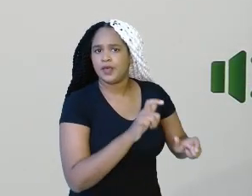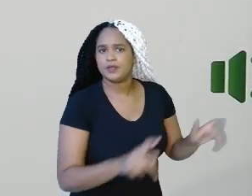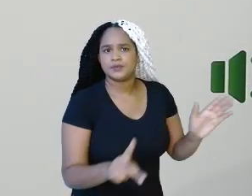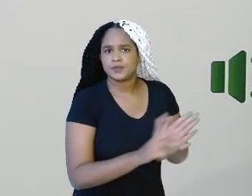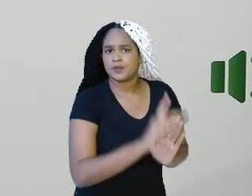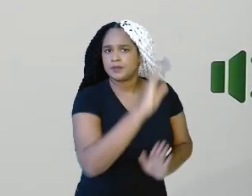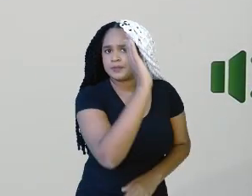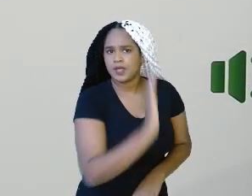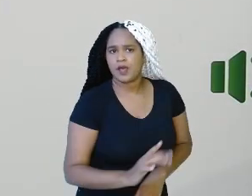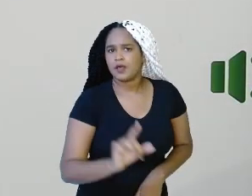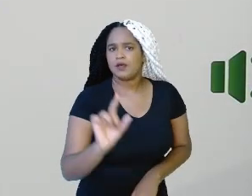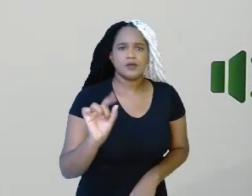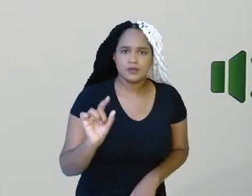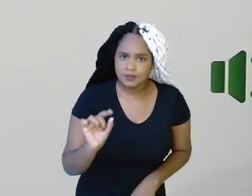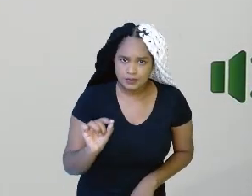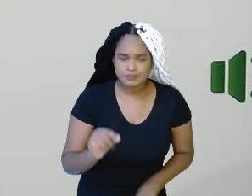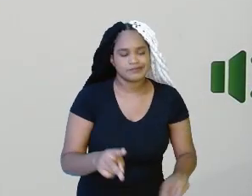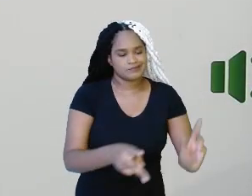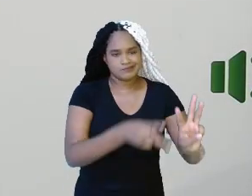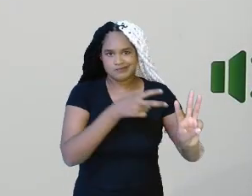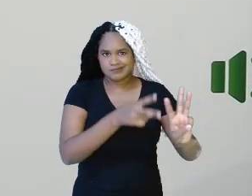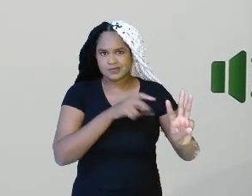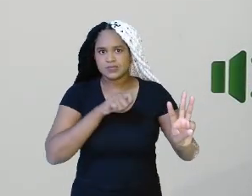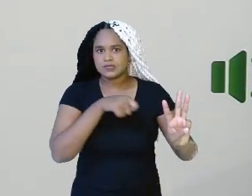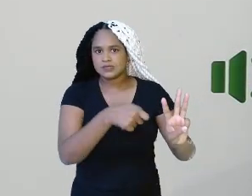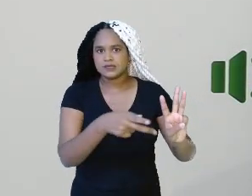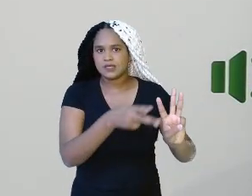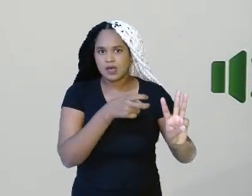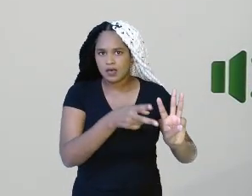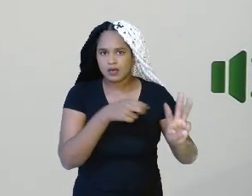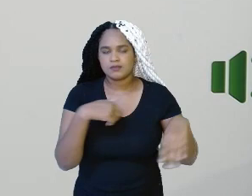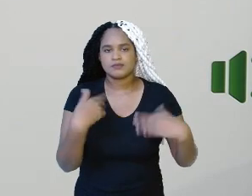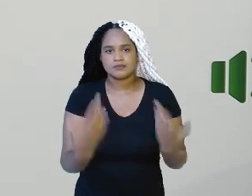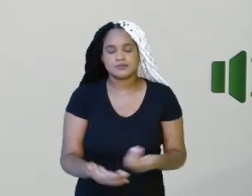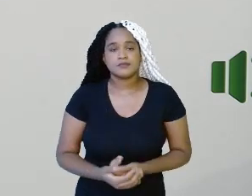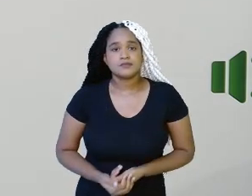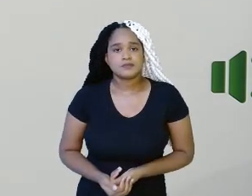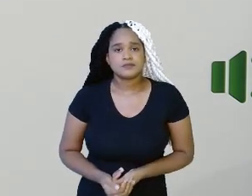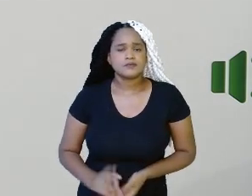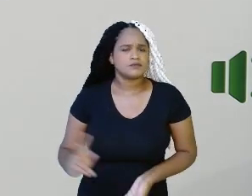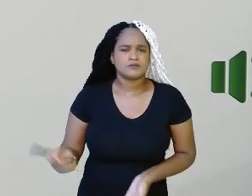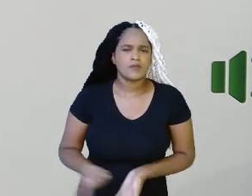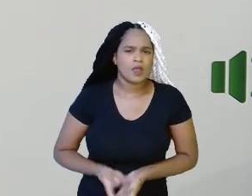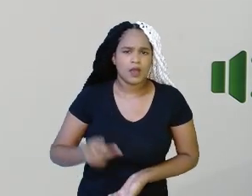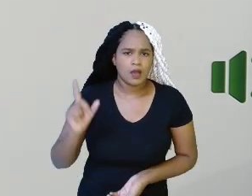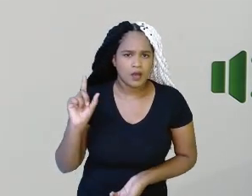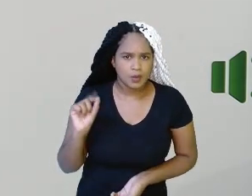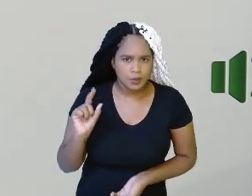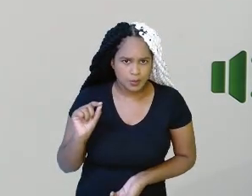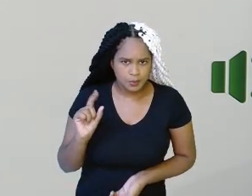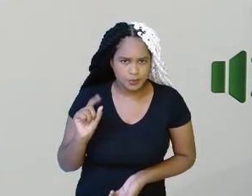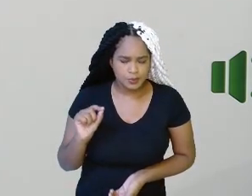região brasileira, que eram os indígenas. Então, o que acontece?